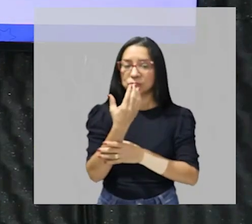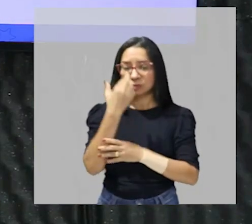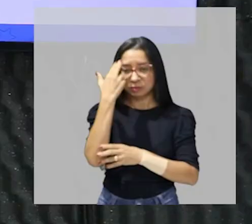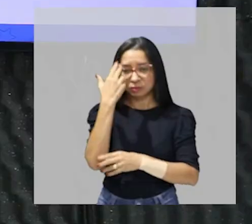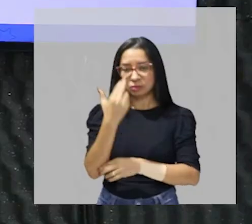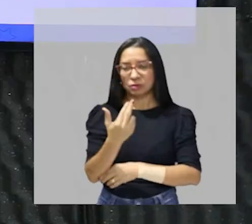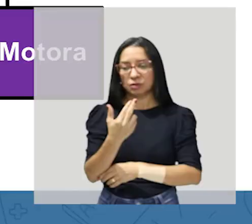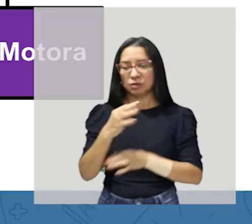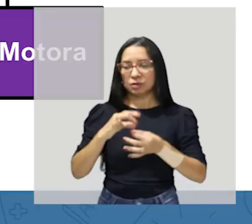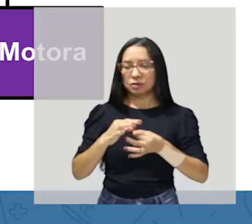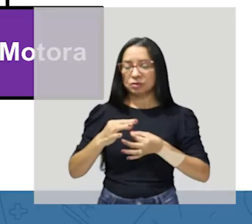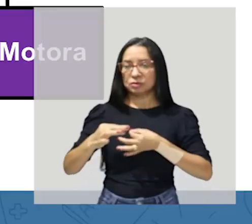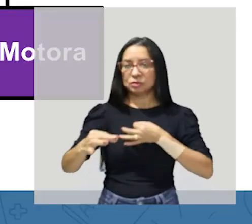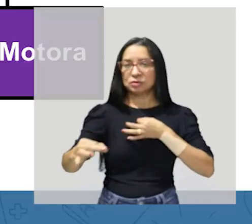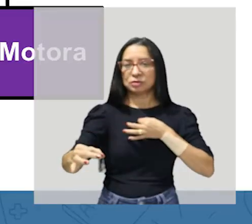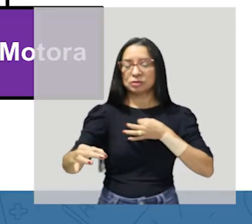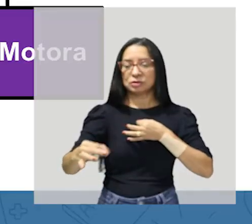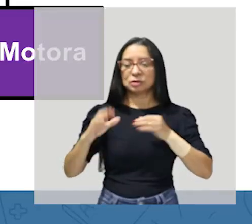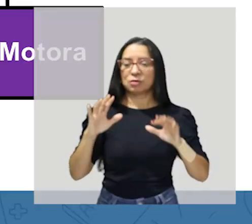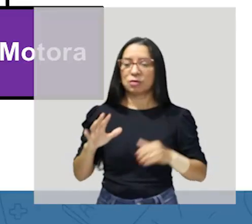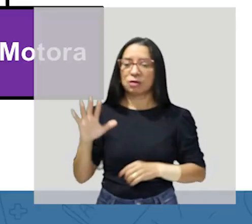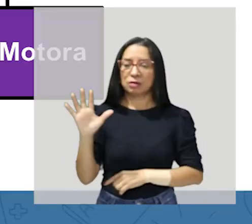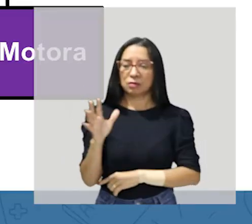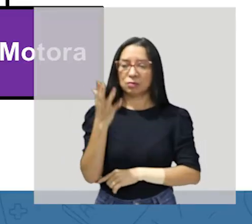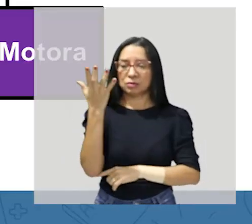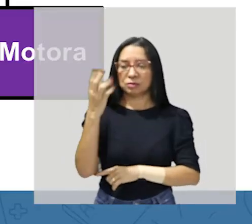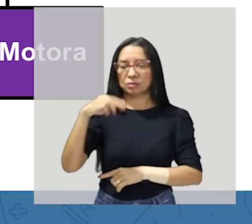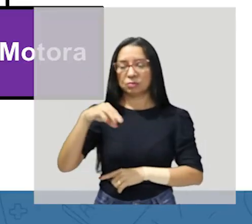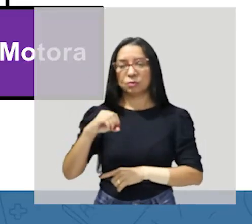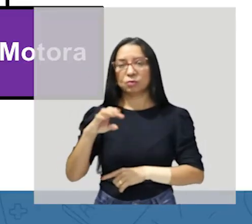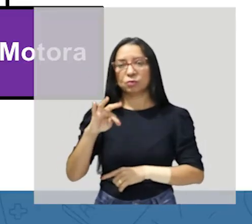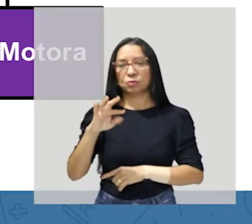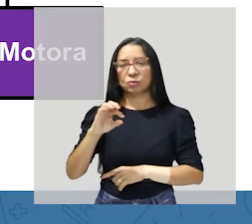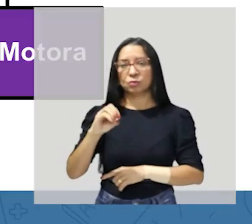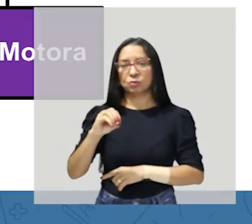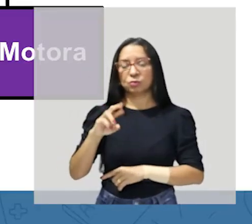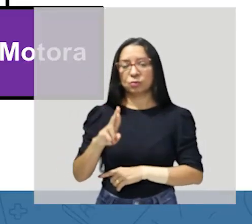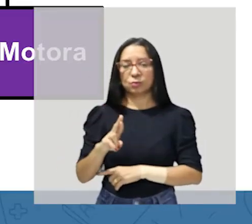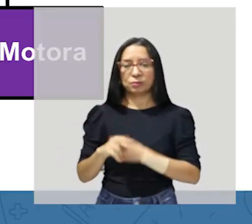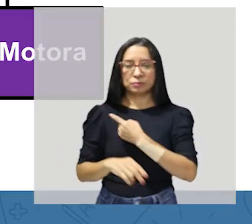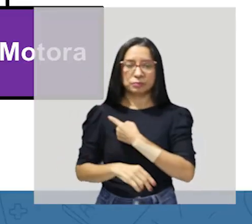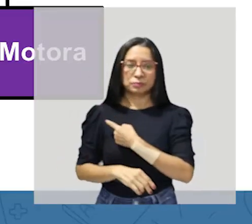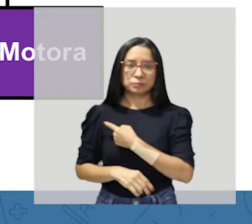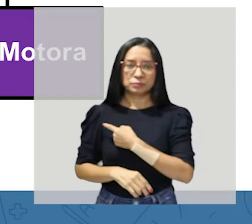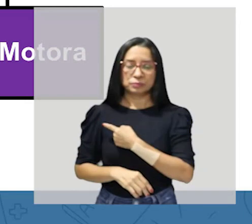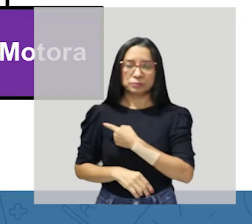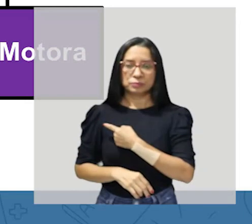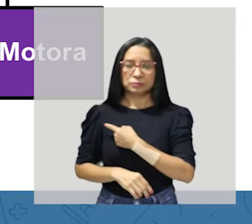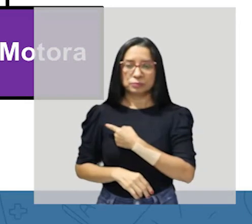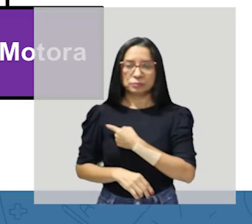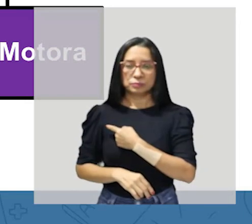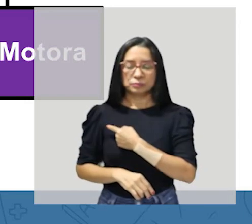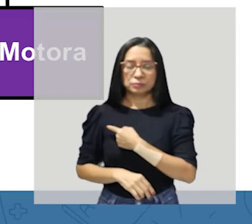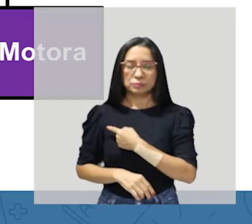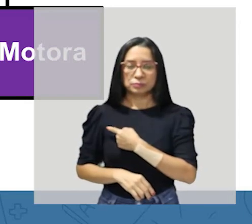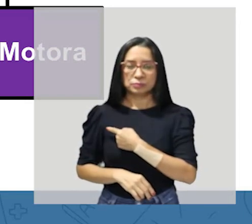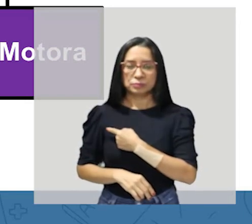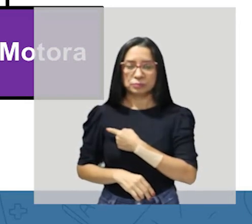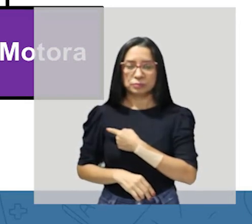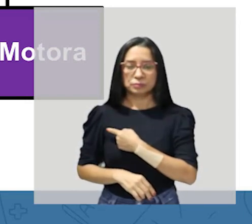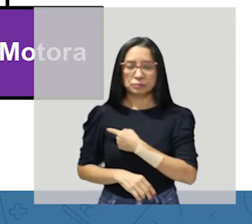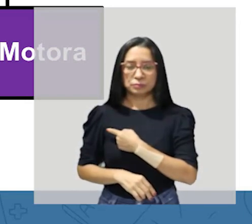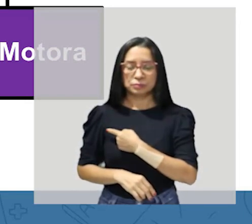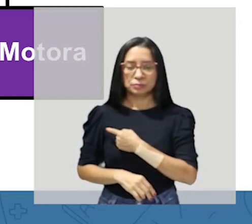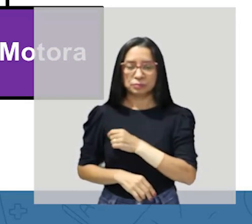quanto à distância e quanto à ação motora. Certo? Quanto ao surgimento histórico, ela pode ser